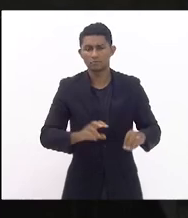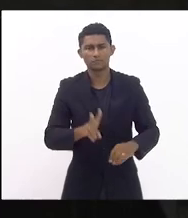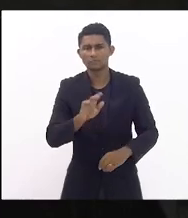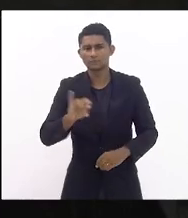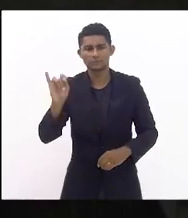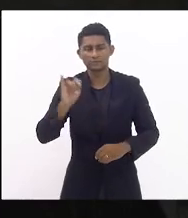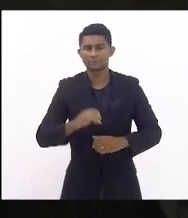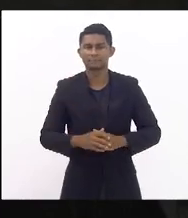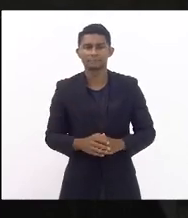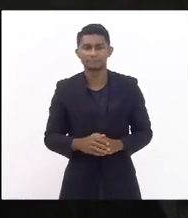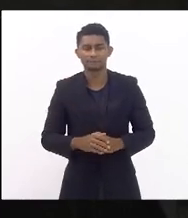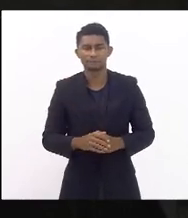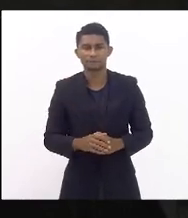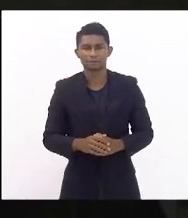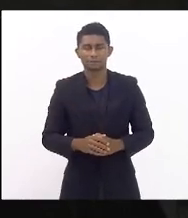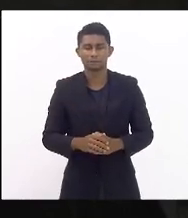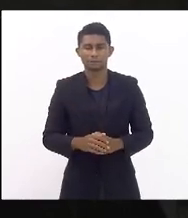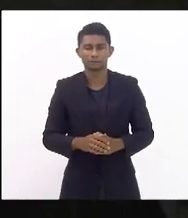Até porque